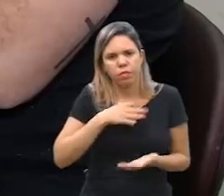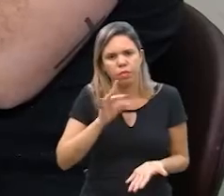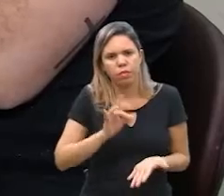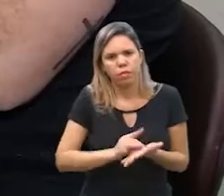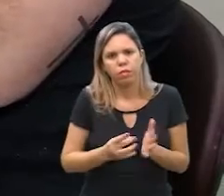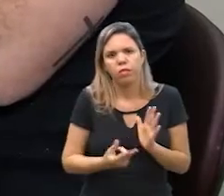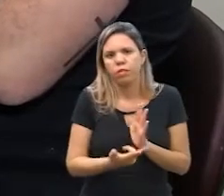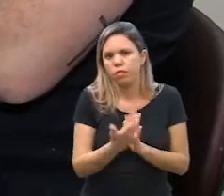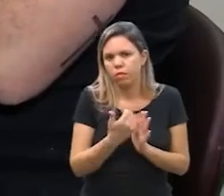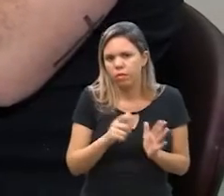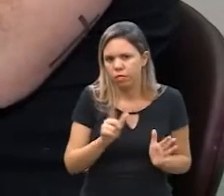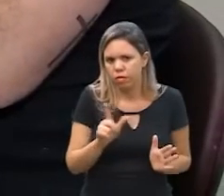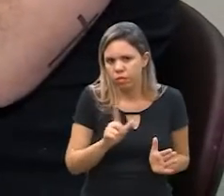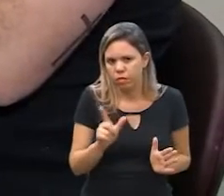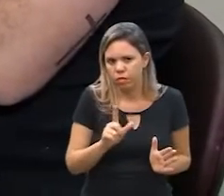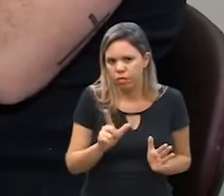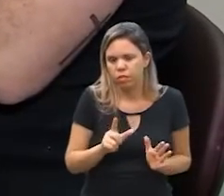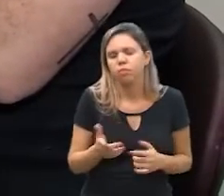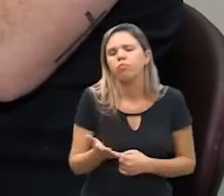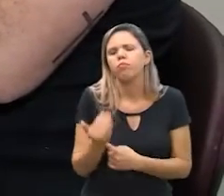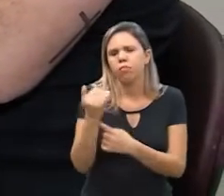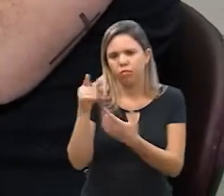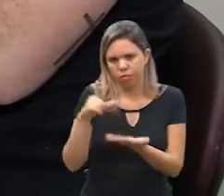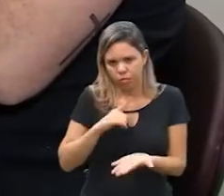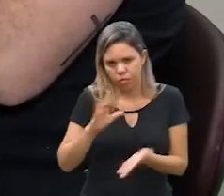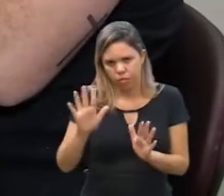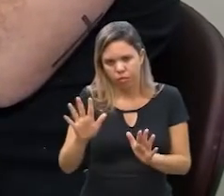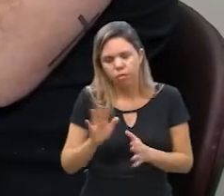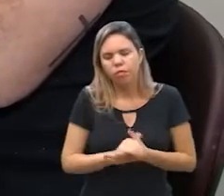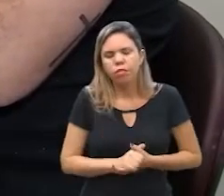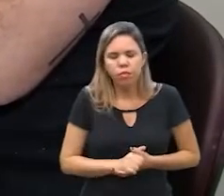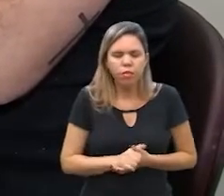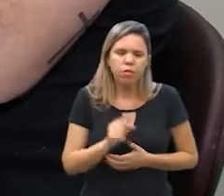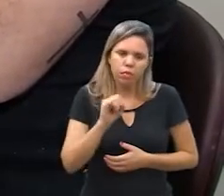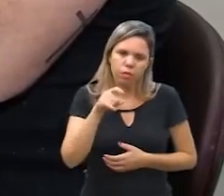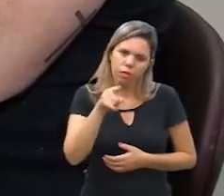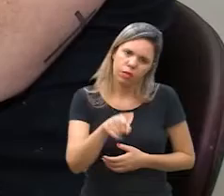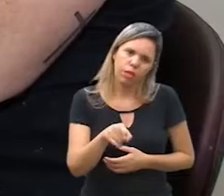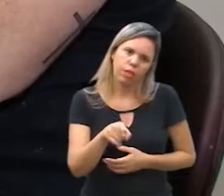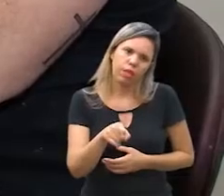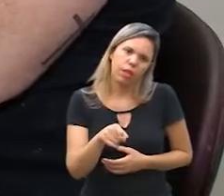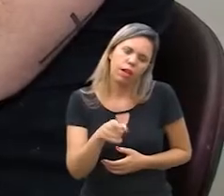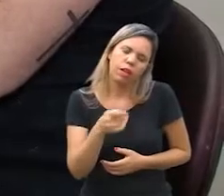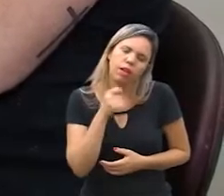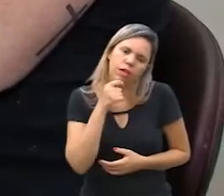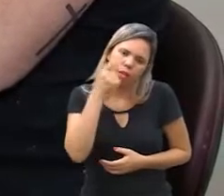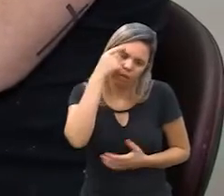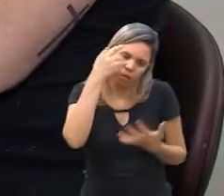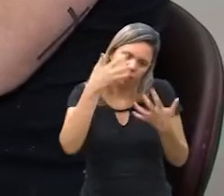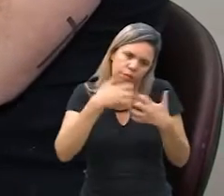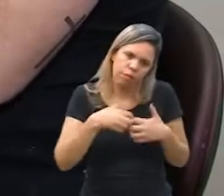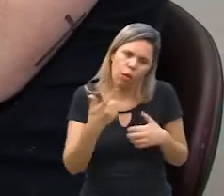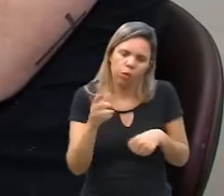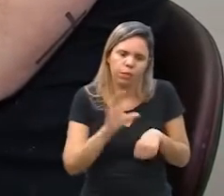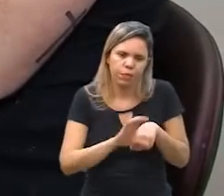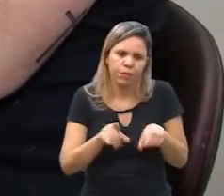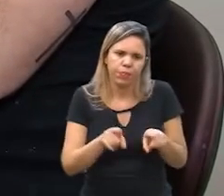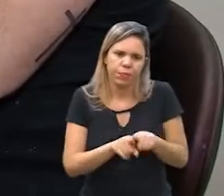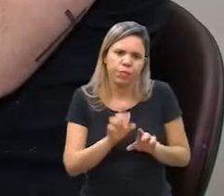realmente de desenho, óbvio, apesar de ter toda a tecnologia. Legal. Se você está ainda pensando, você pode até fazer alguns